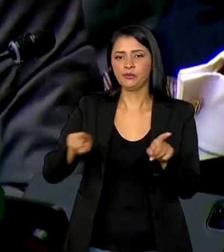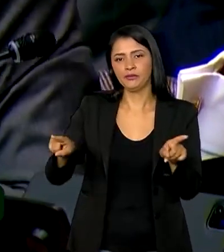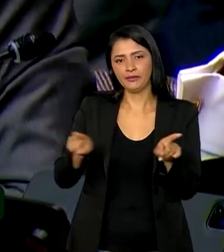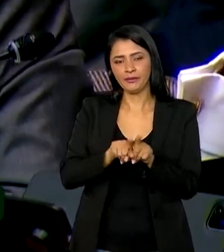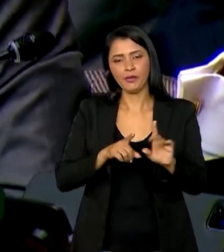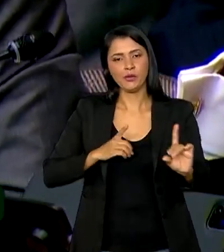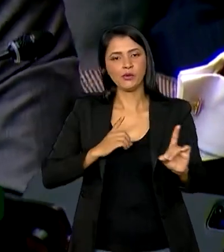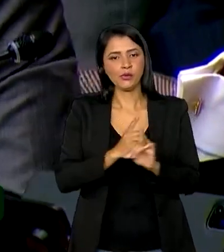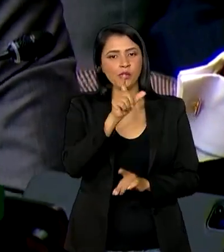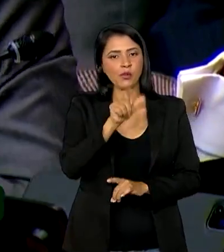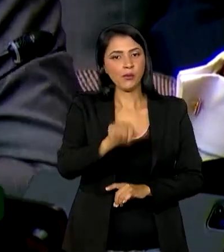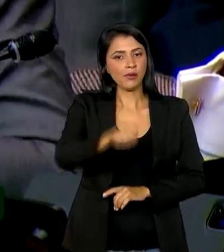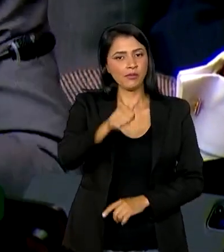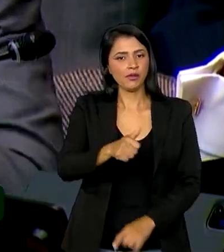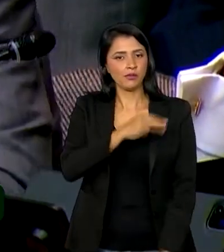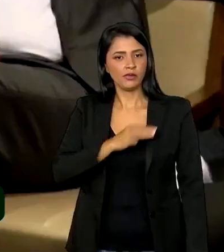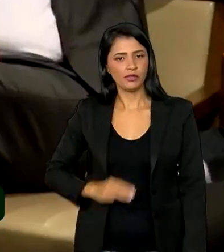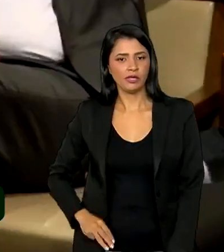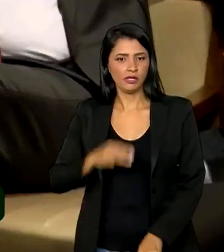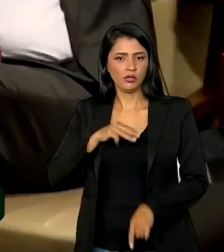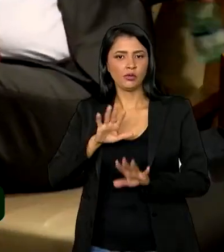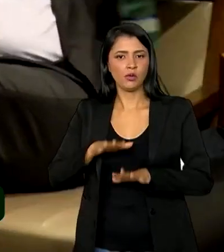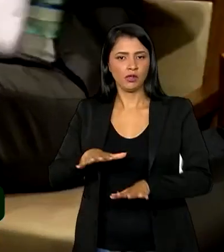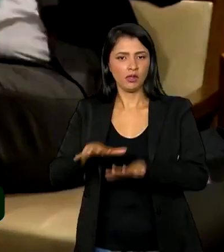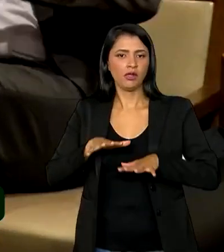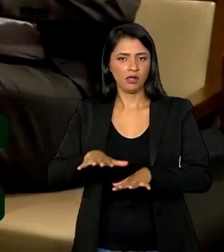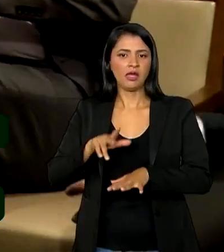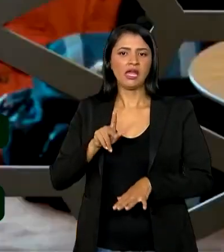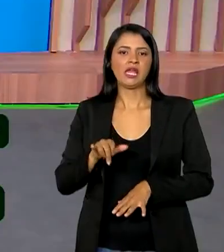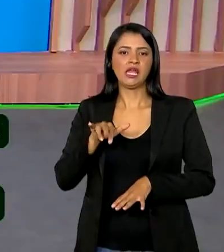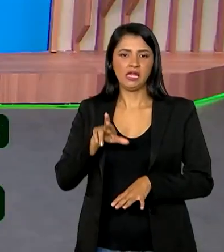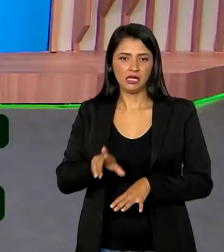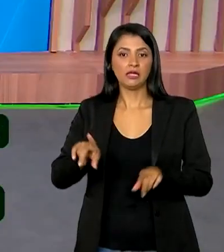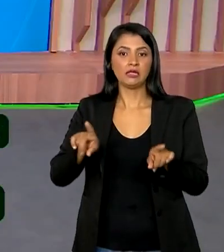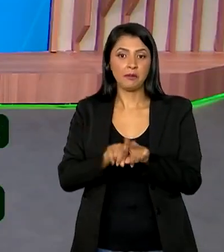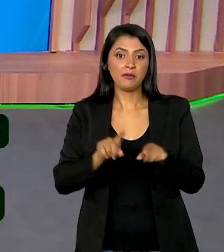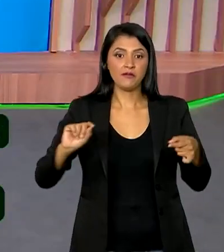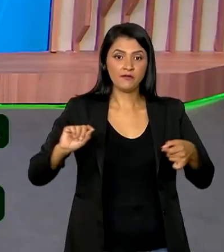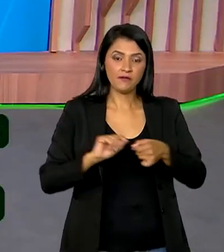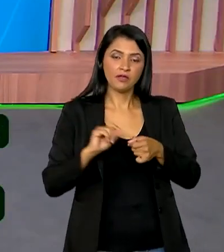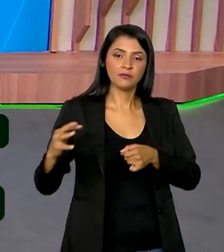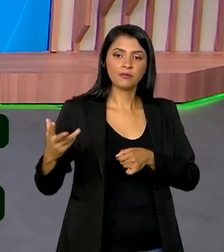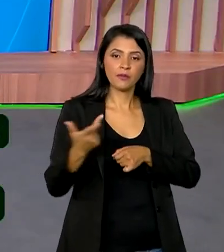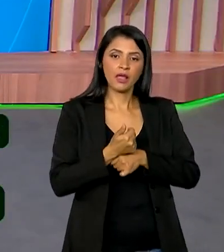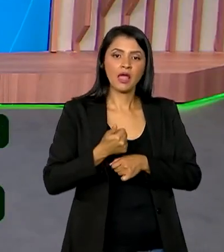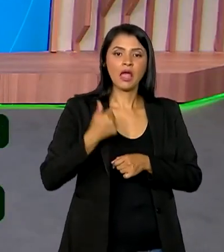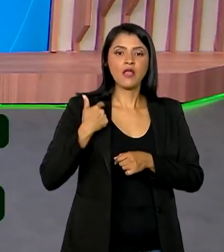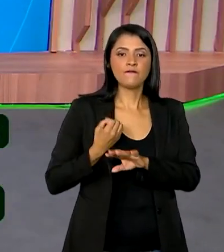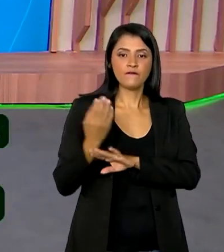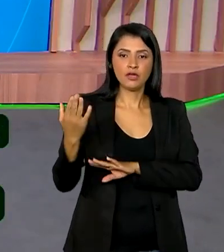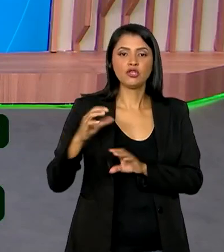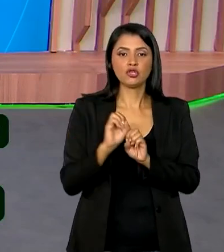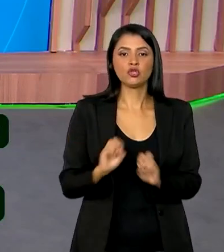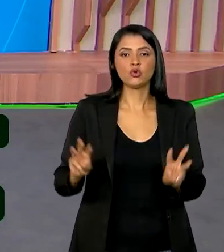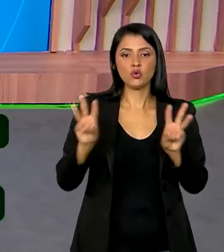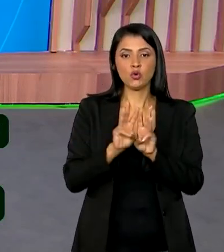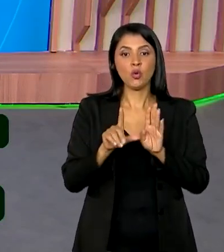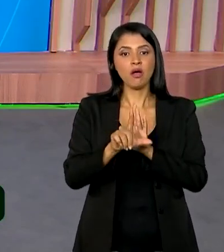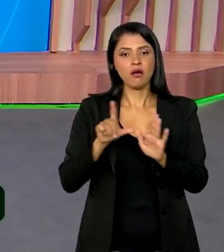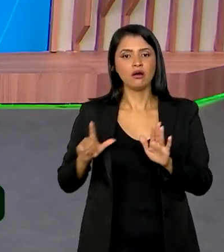se encontrou com o primeiro-ministro do Reino Unido. E agora há pouco, o presidente Lula fez um balanço da viagem à ONU antes